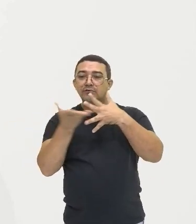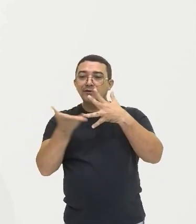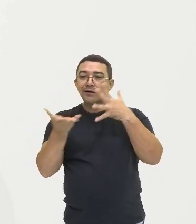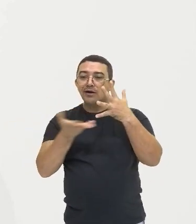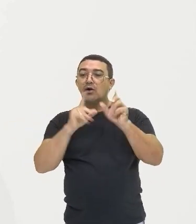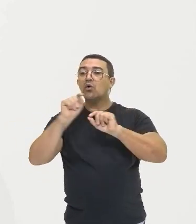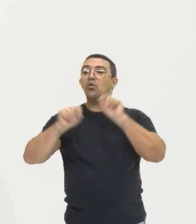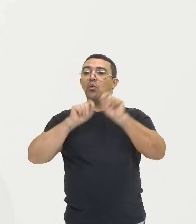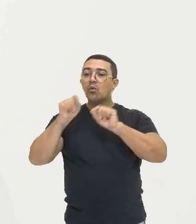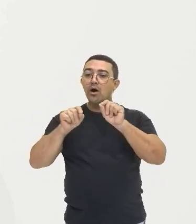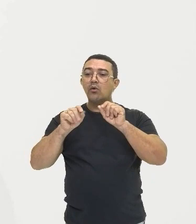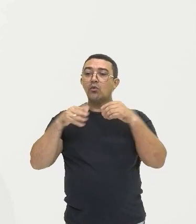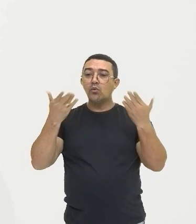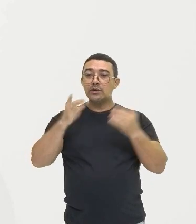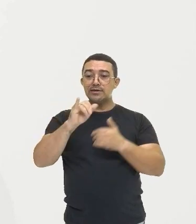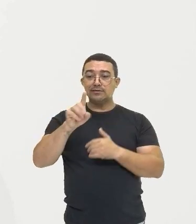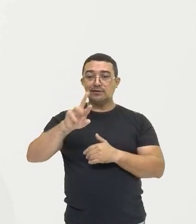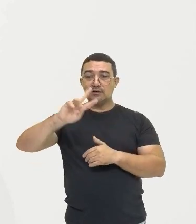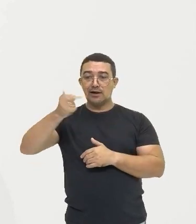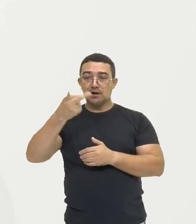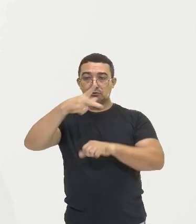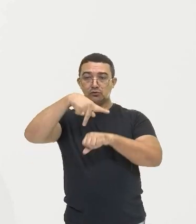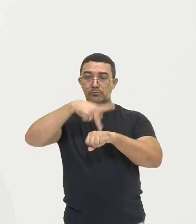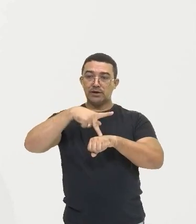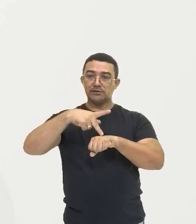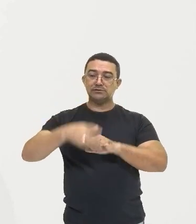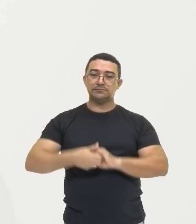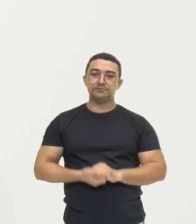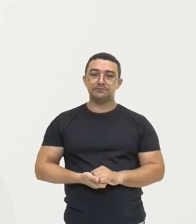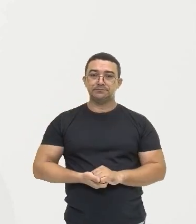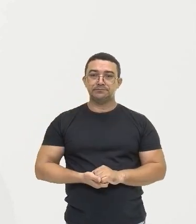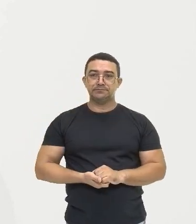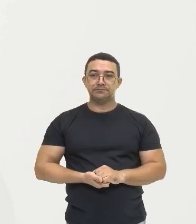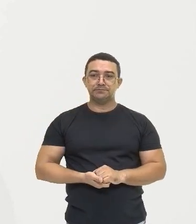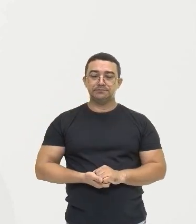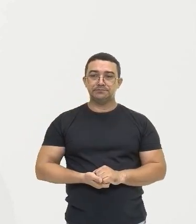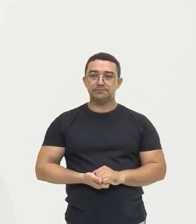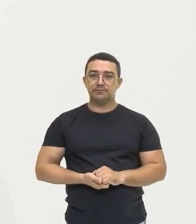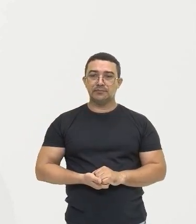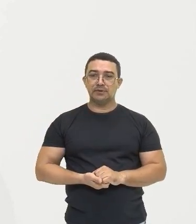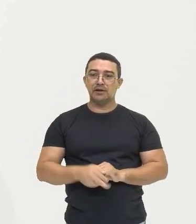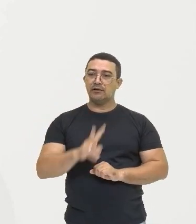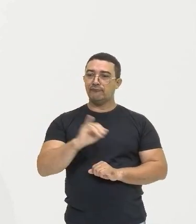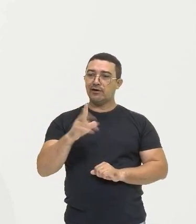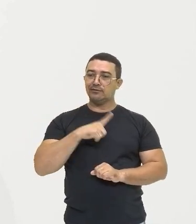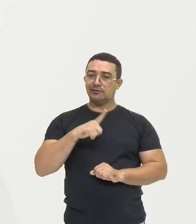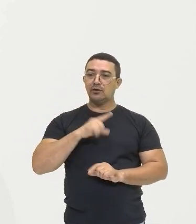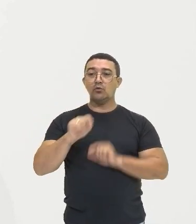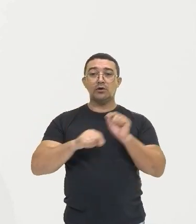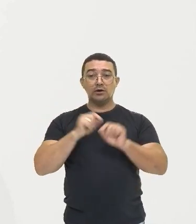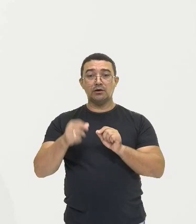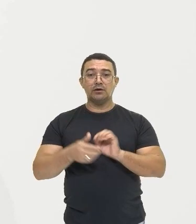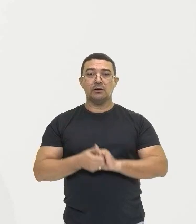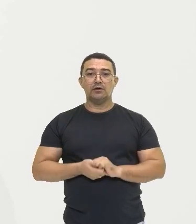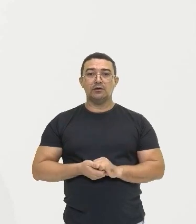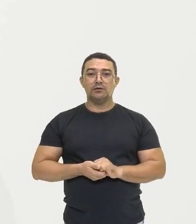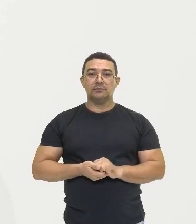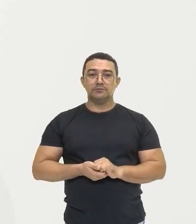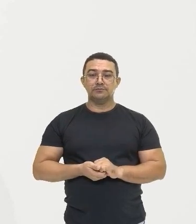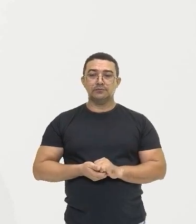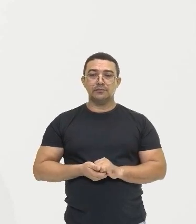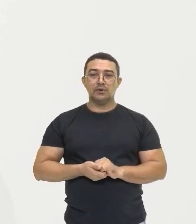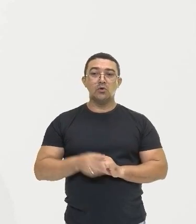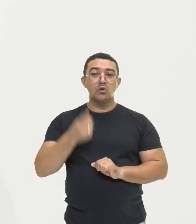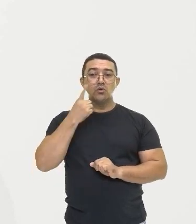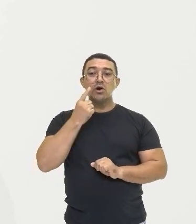o IDH desses países, tá bom? Olha, a gente vai ter ali, primeiramente, a corzinha vermelha para